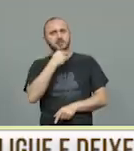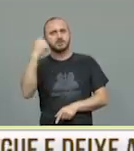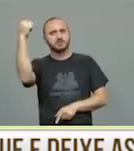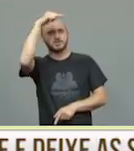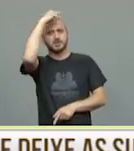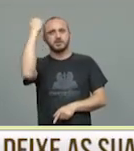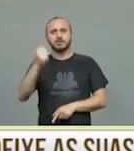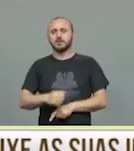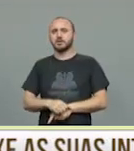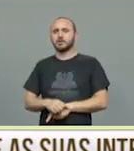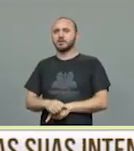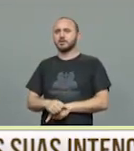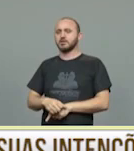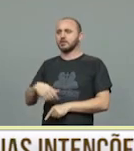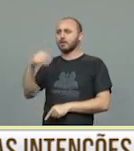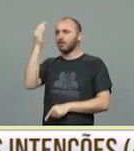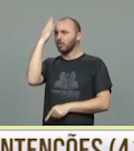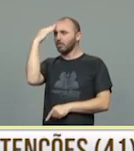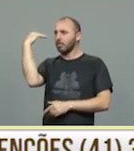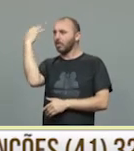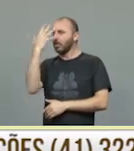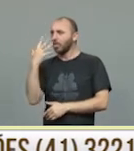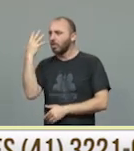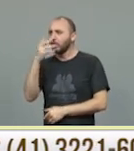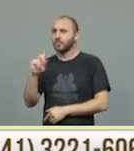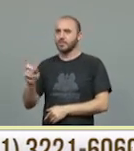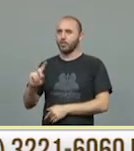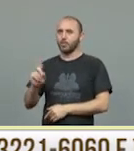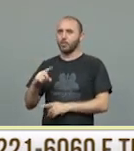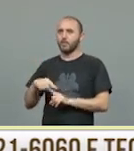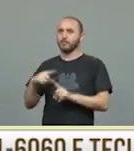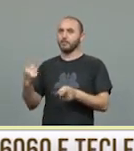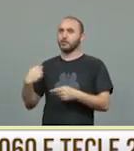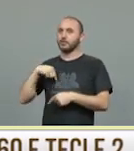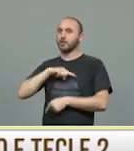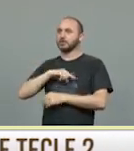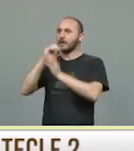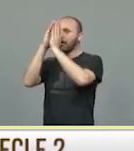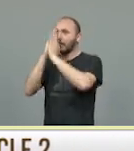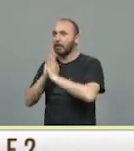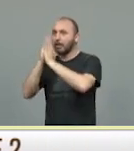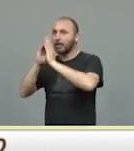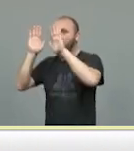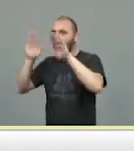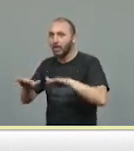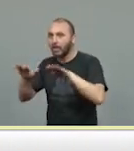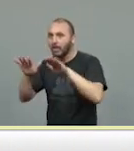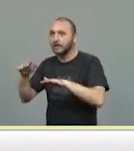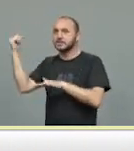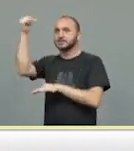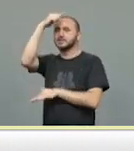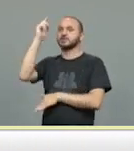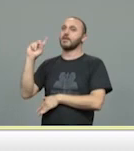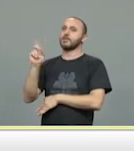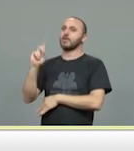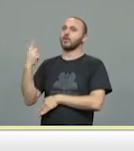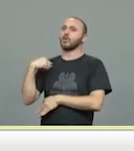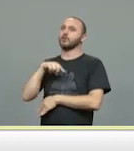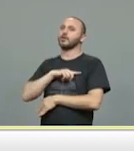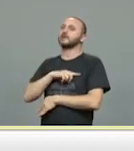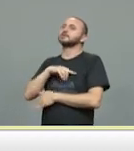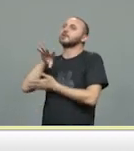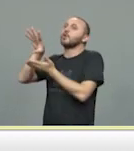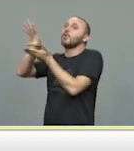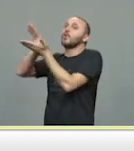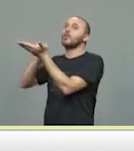idolatria alguma cometemos. Por quê? Porque nós não adoramos os santos, nós os veneramos como exemplo